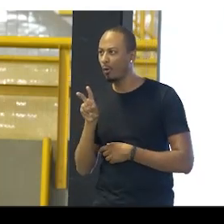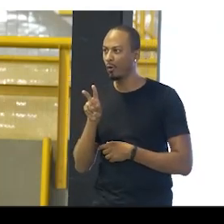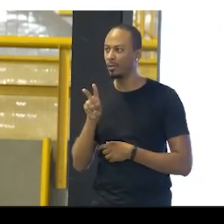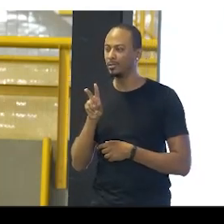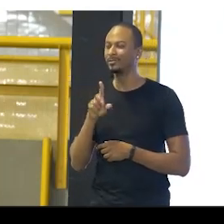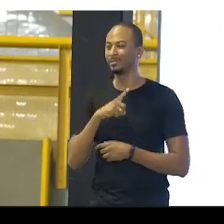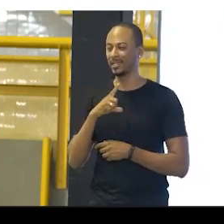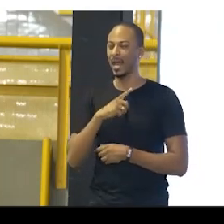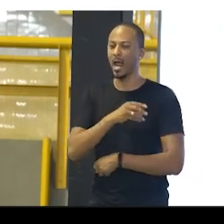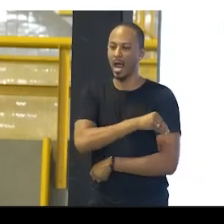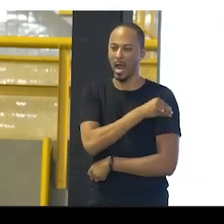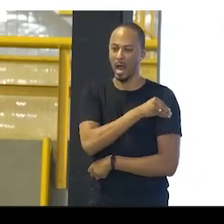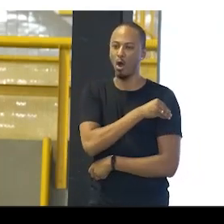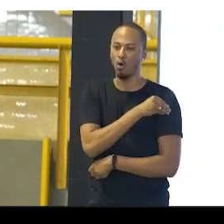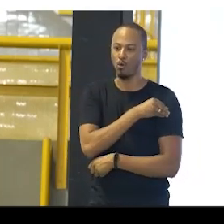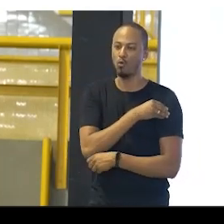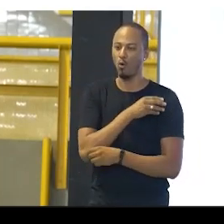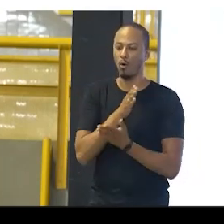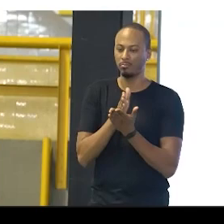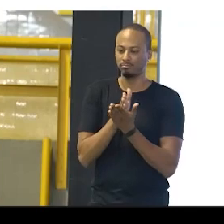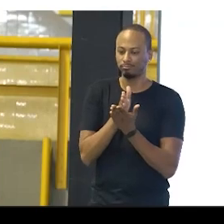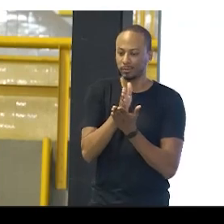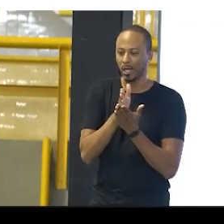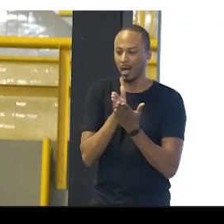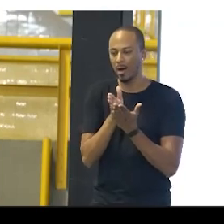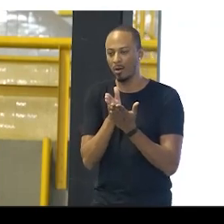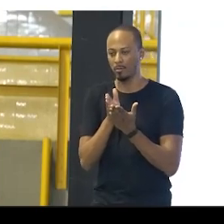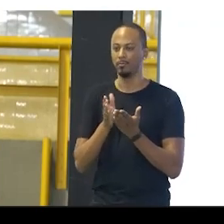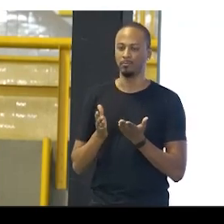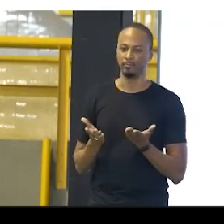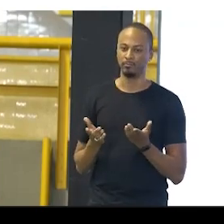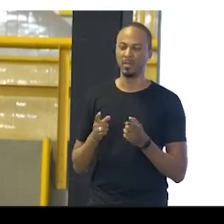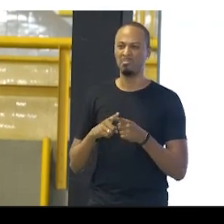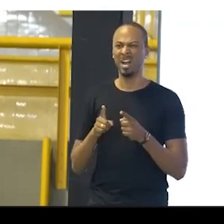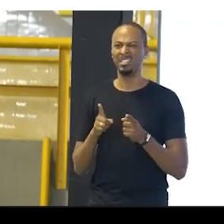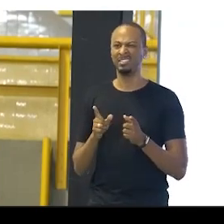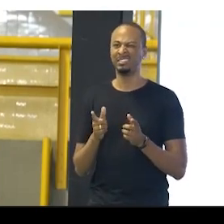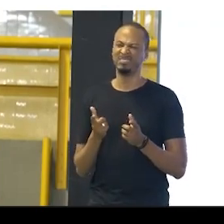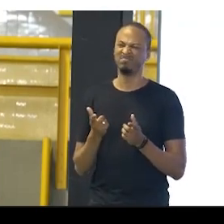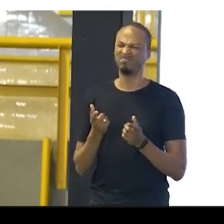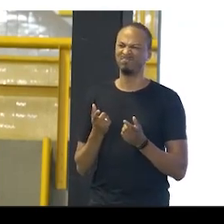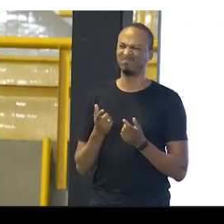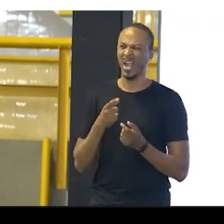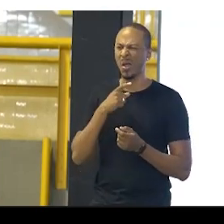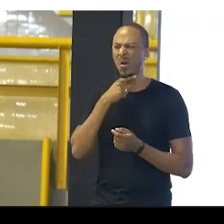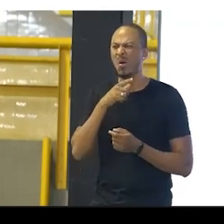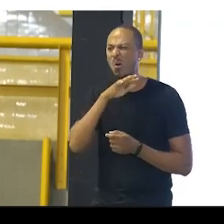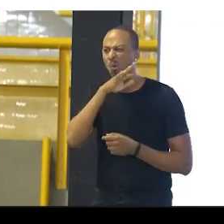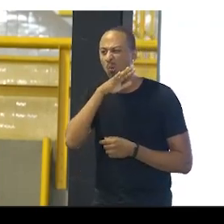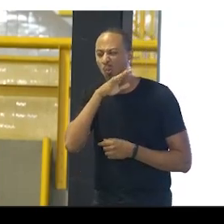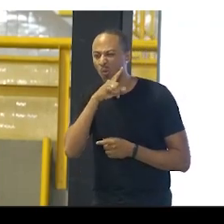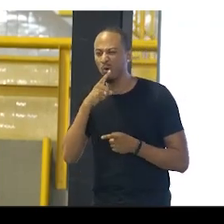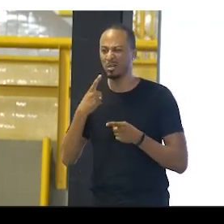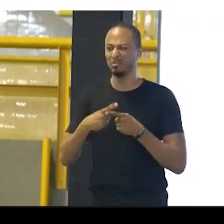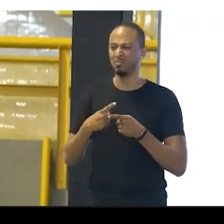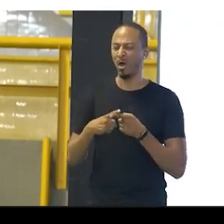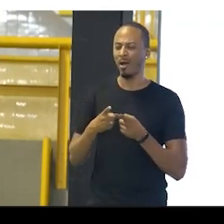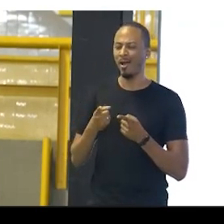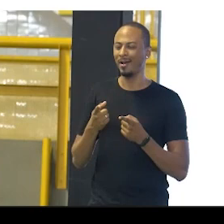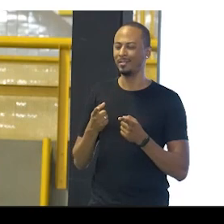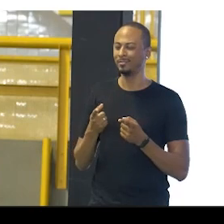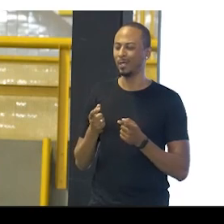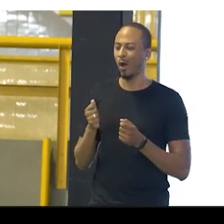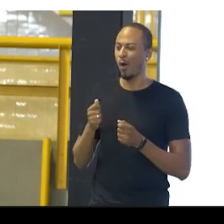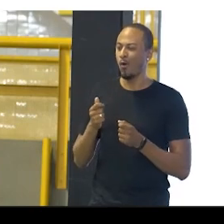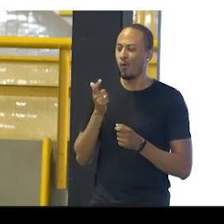mas não vale a pena, porque pelo preço, e ele consome mais. Beleza, mas é uma tecnologia 100% nacional. Em